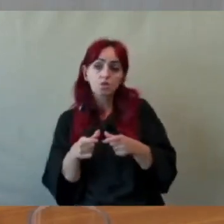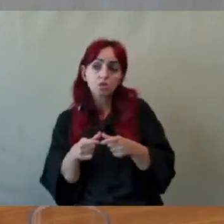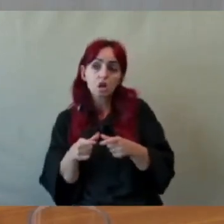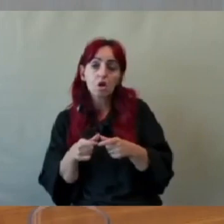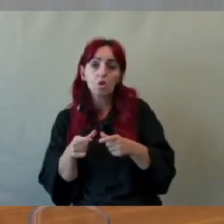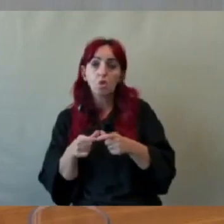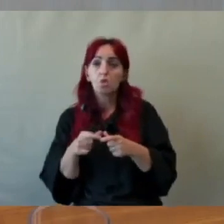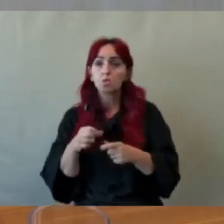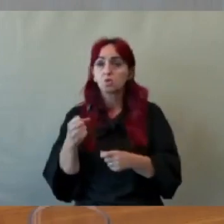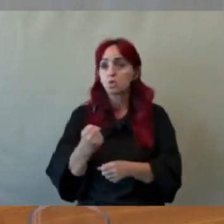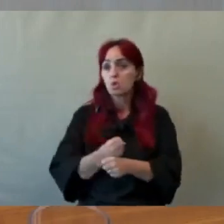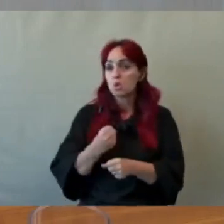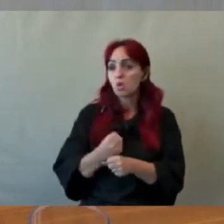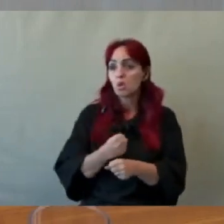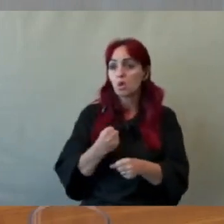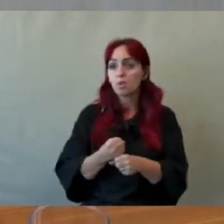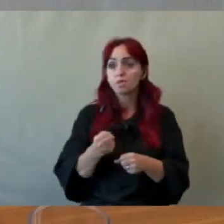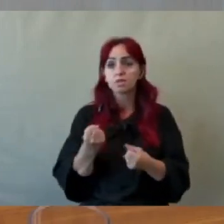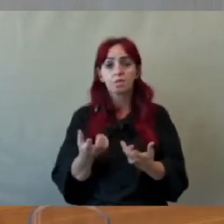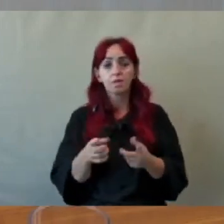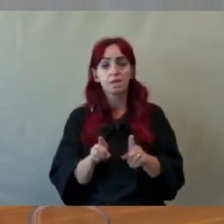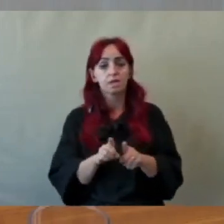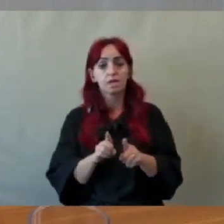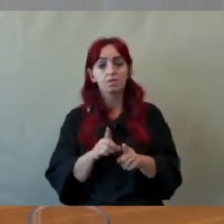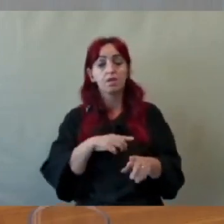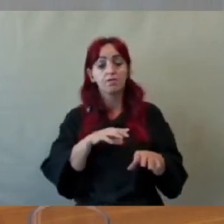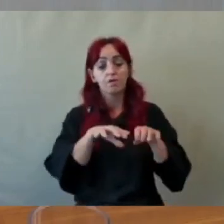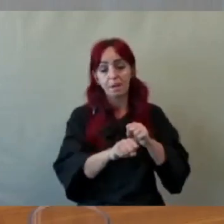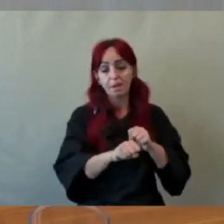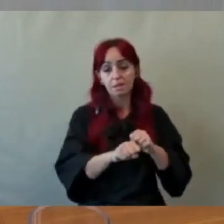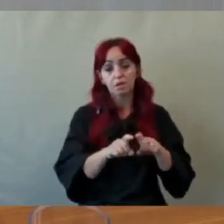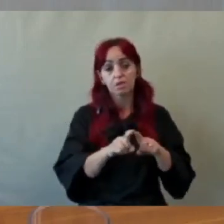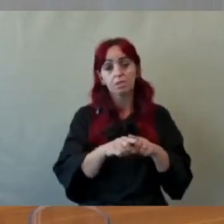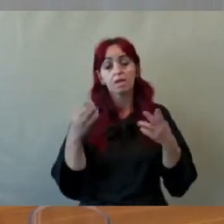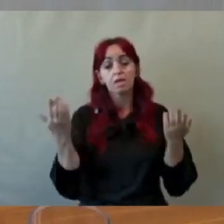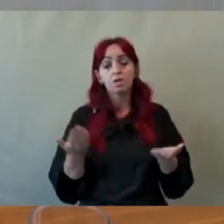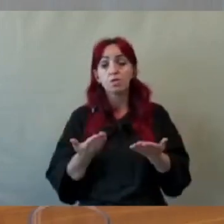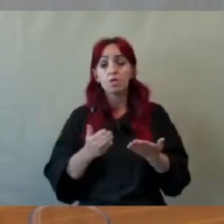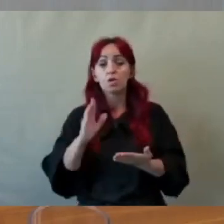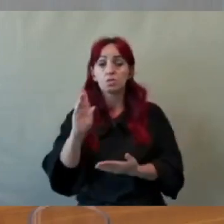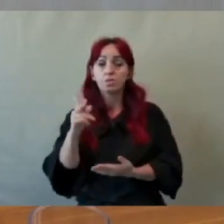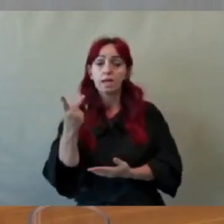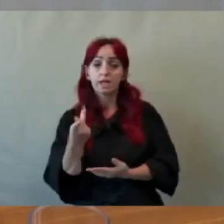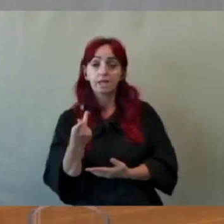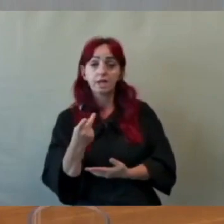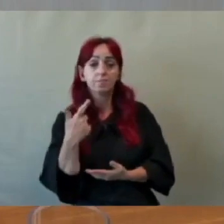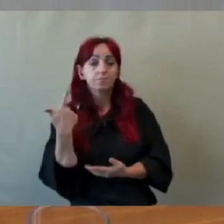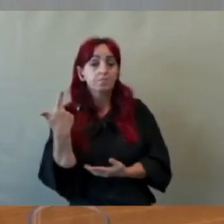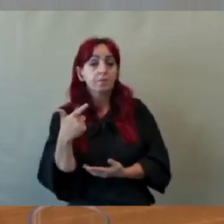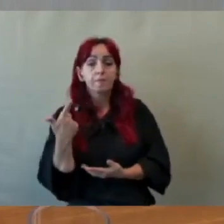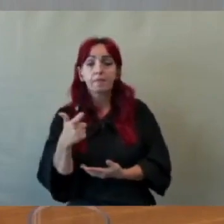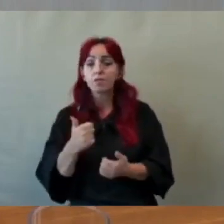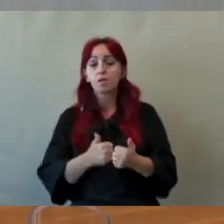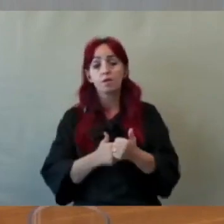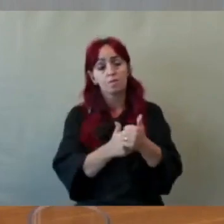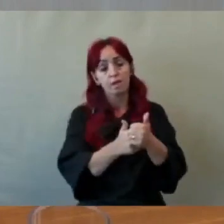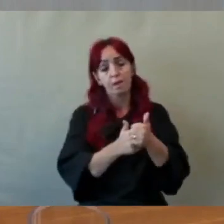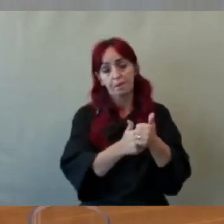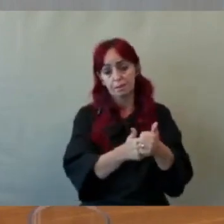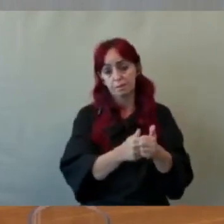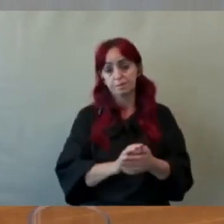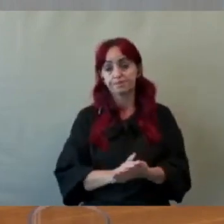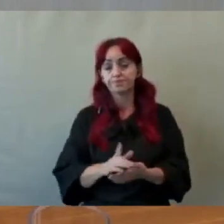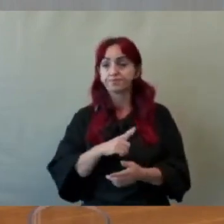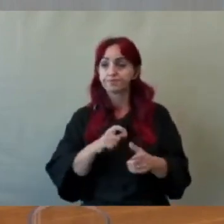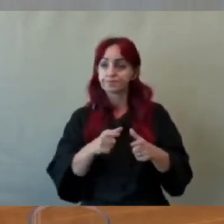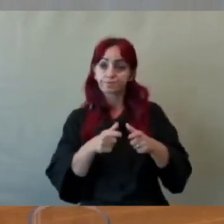de materialidade, também tem uma questão de formação. E hoje, em Belo Horizonte, a gente não tem esse acompanhamento. Houve um aumento